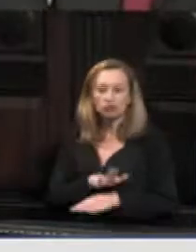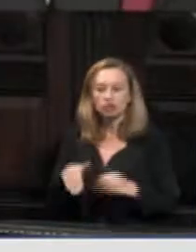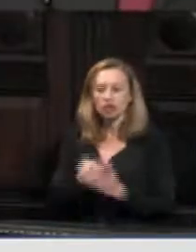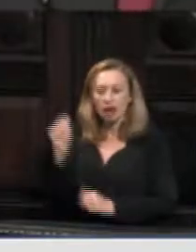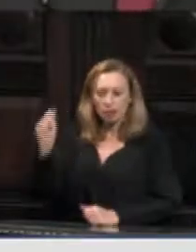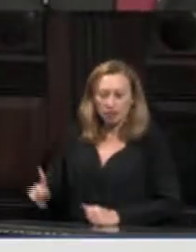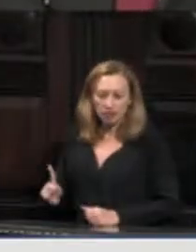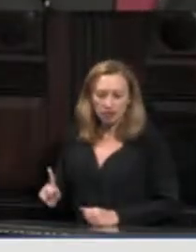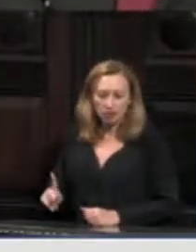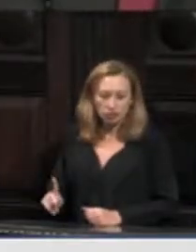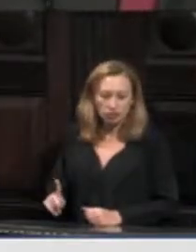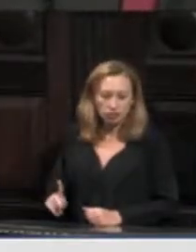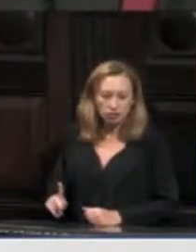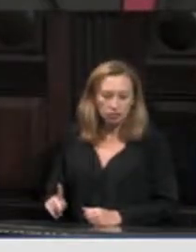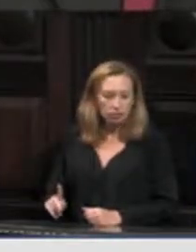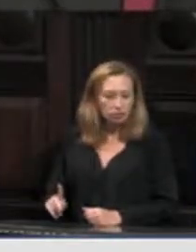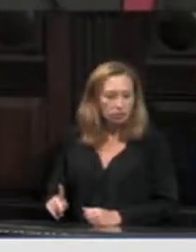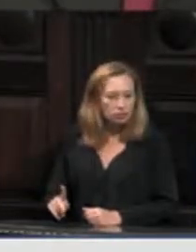comissão, aprovado.